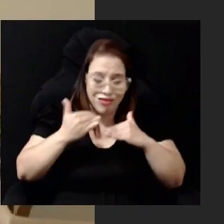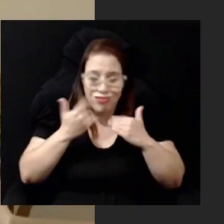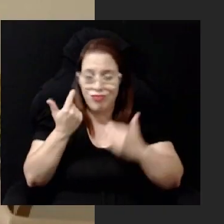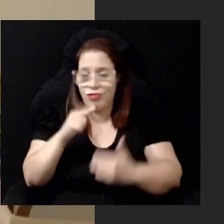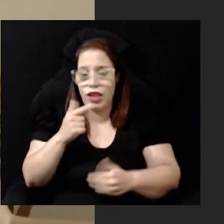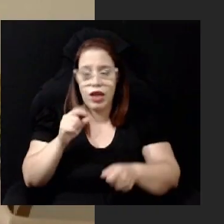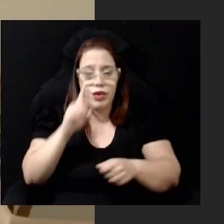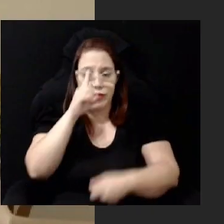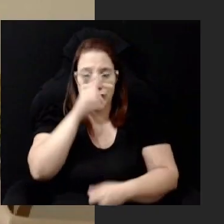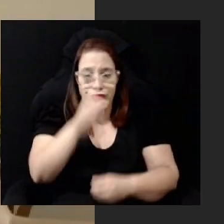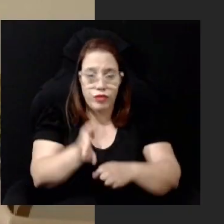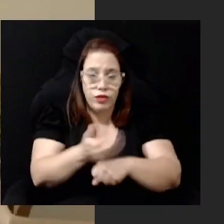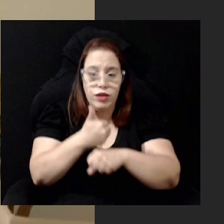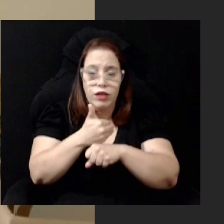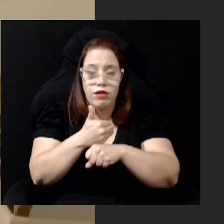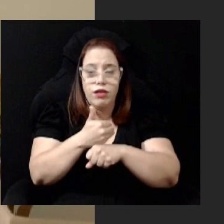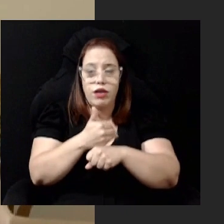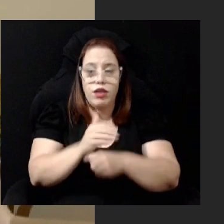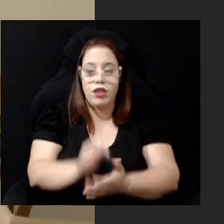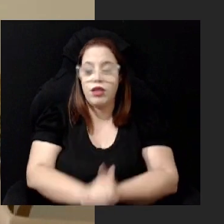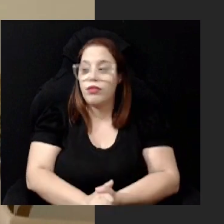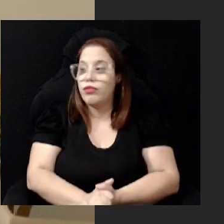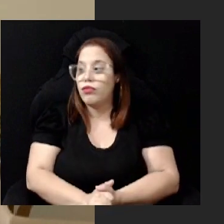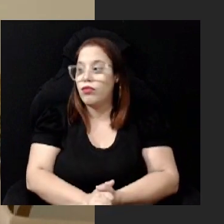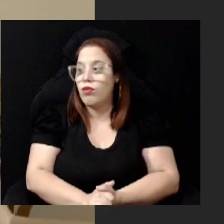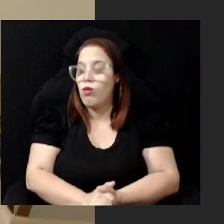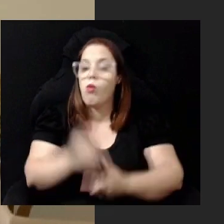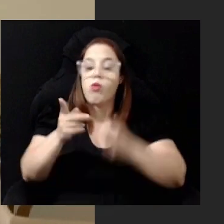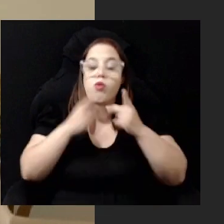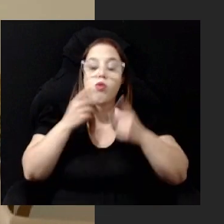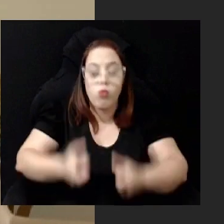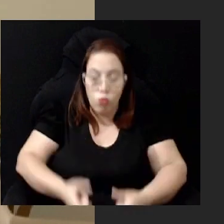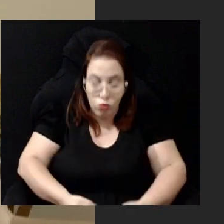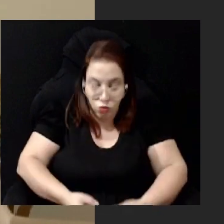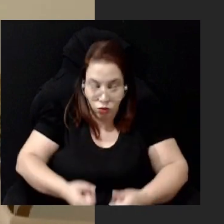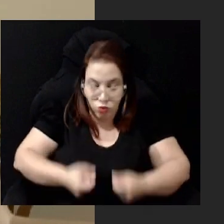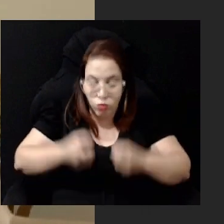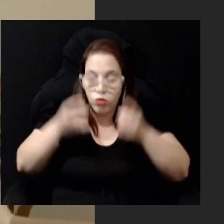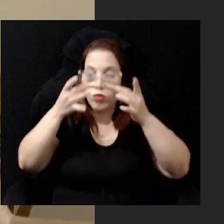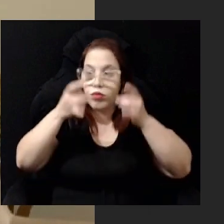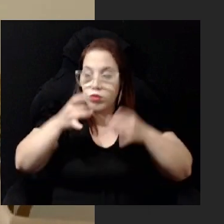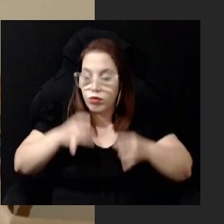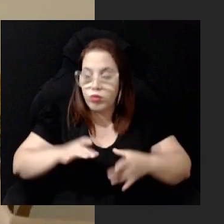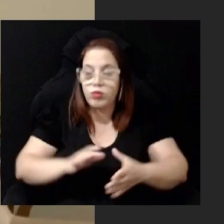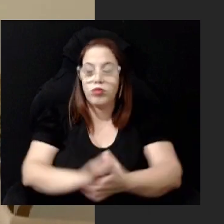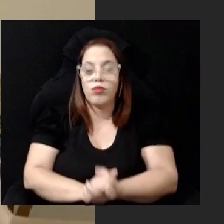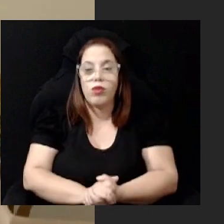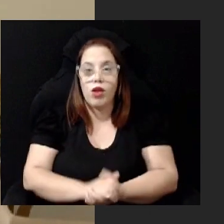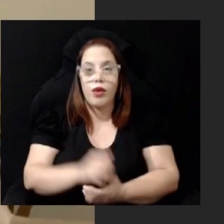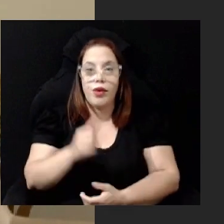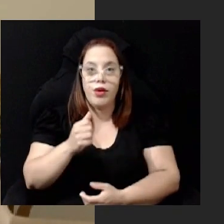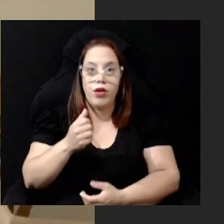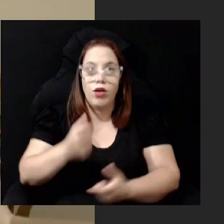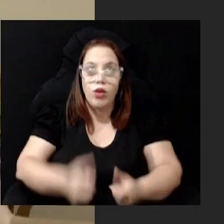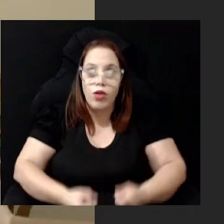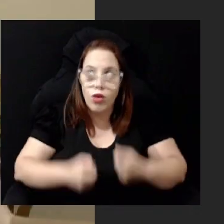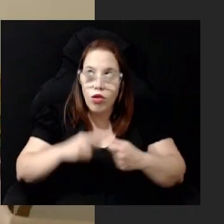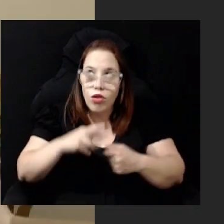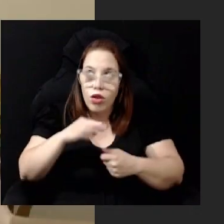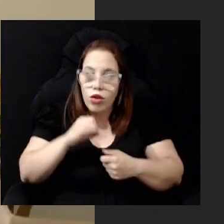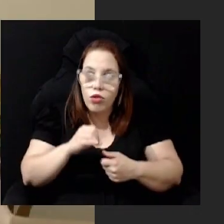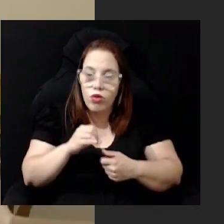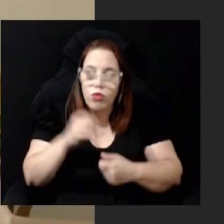feito o diagnóstico precocemente. Falando em câncer ósseo especificamente, dos cânceres ósseos, os